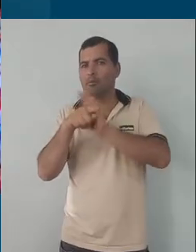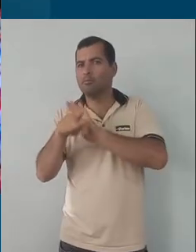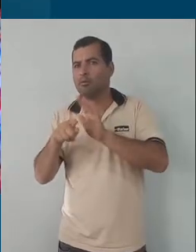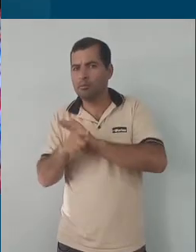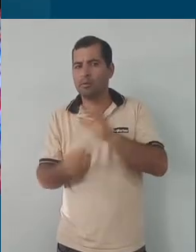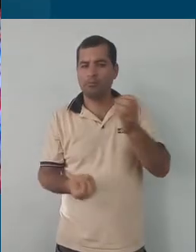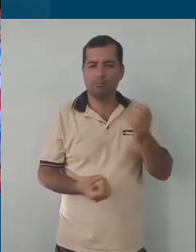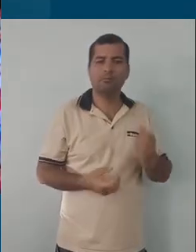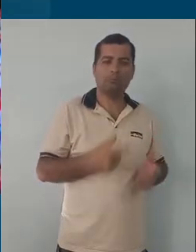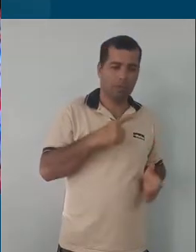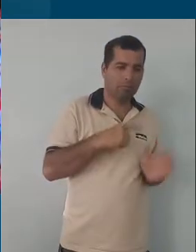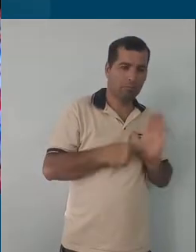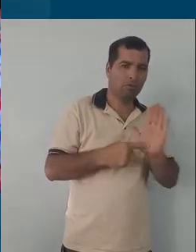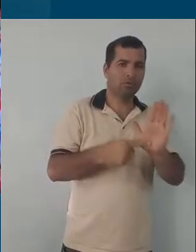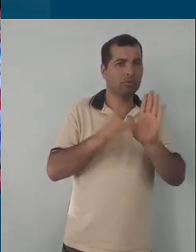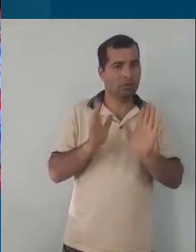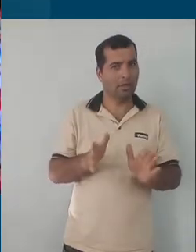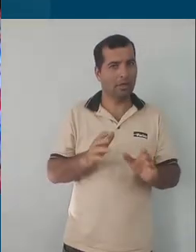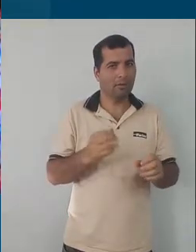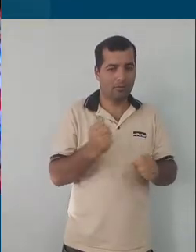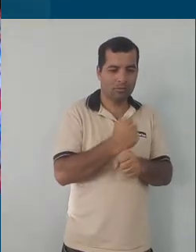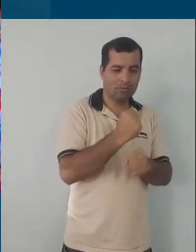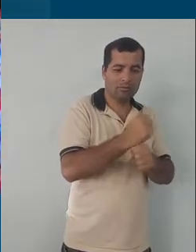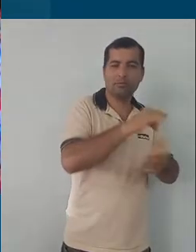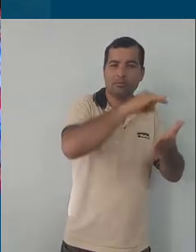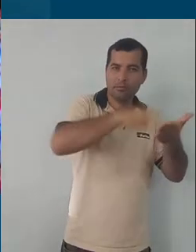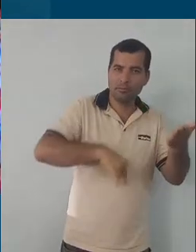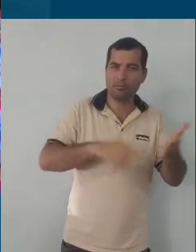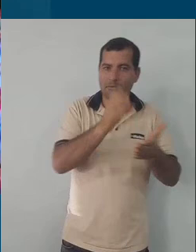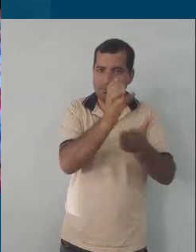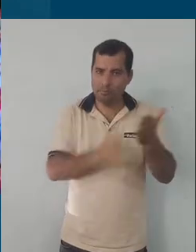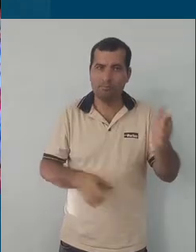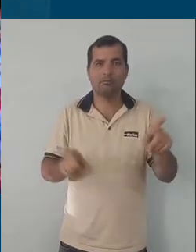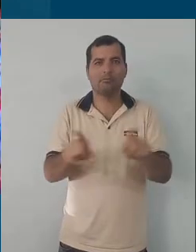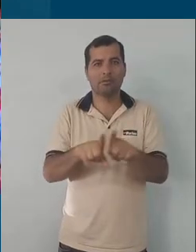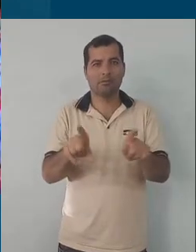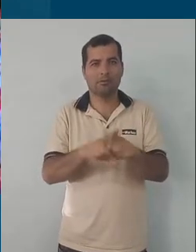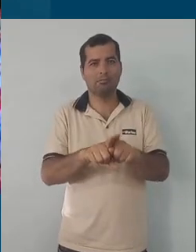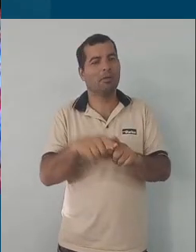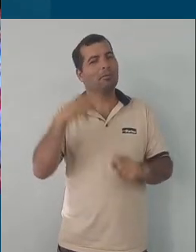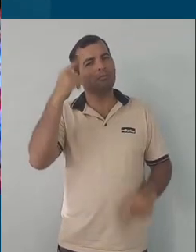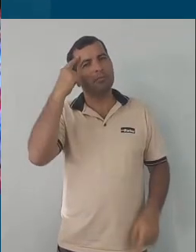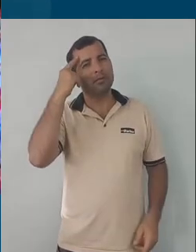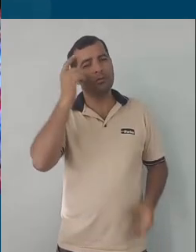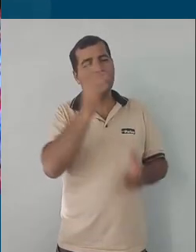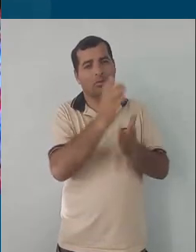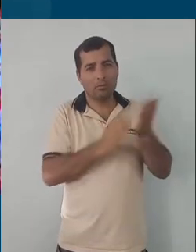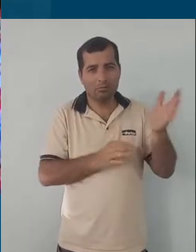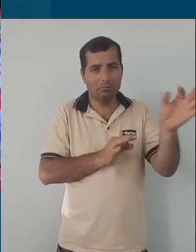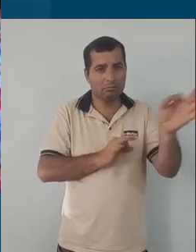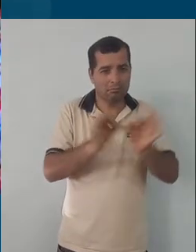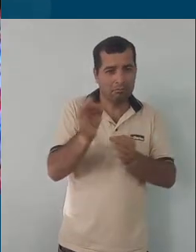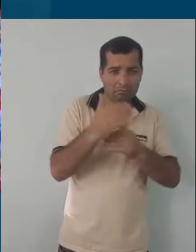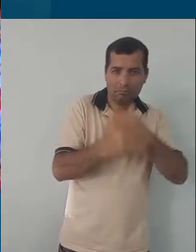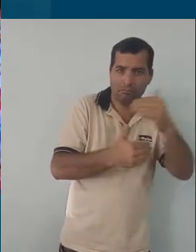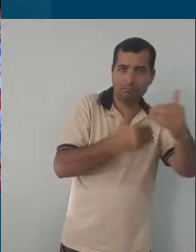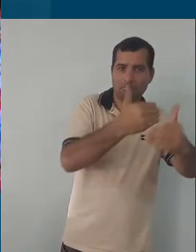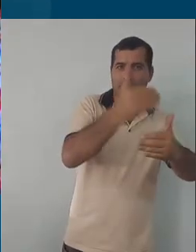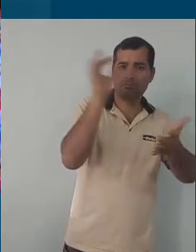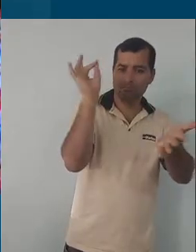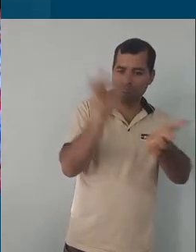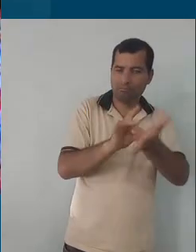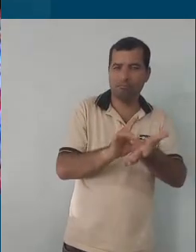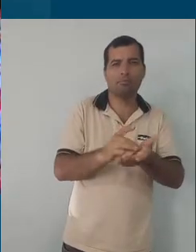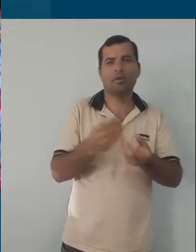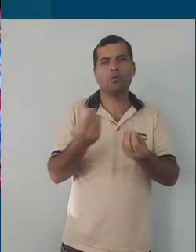currículo e, sobretudo, pensar quando o currículo começar, né, no seu processo de implementação, como